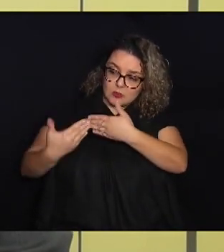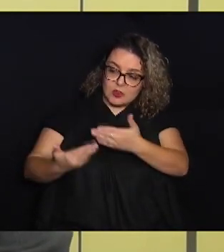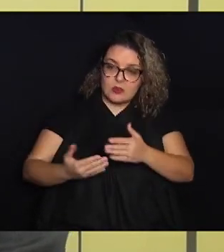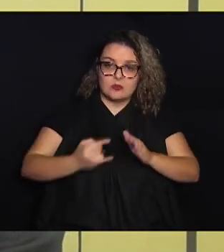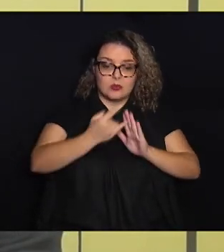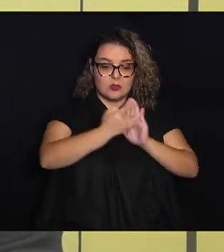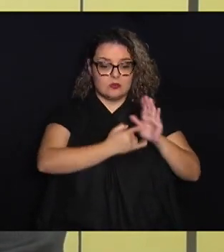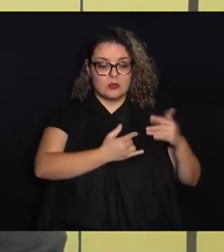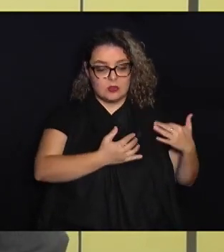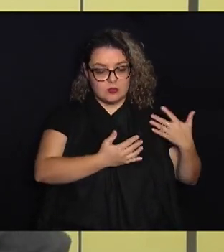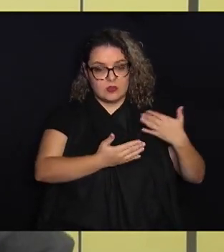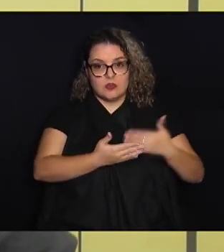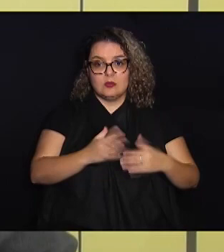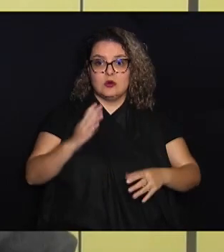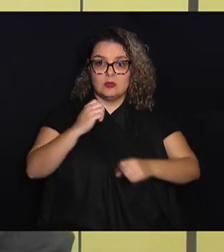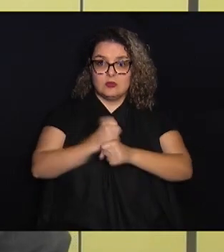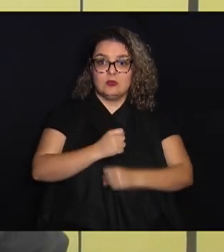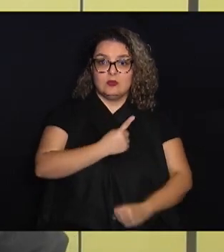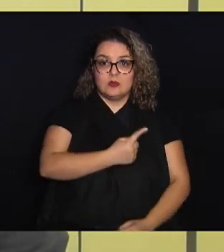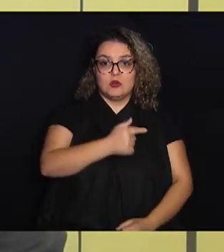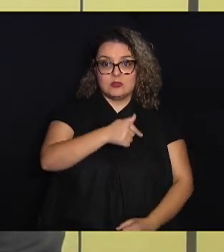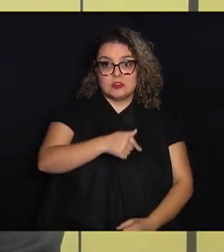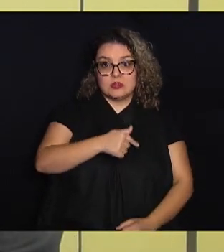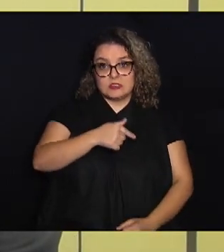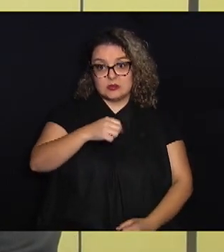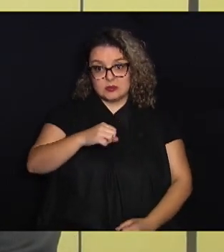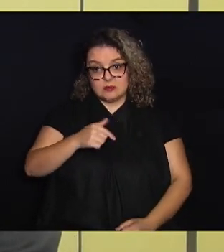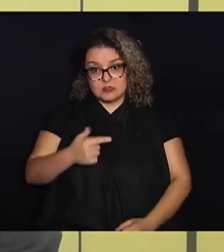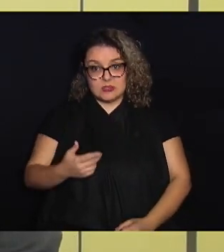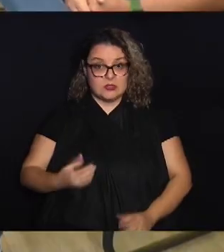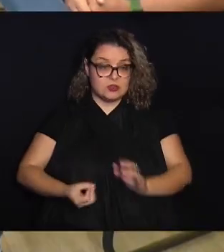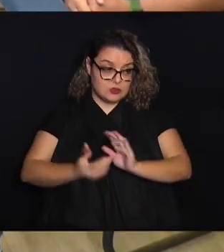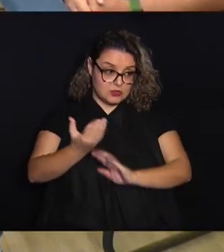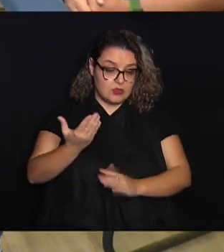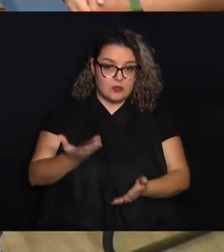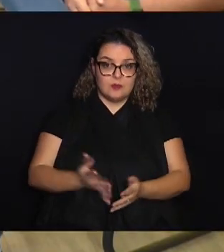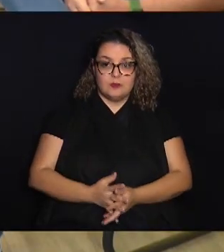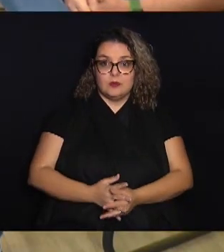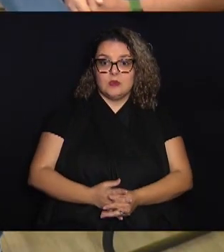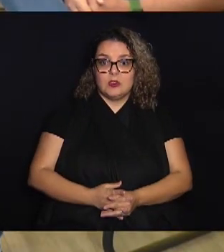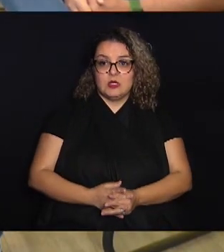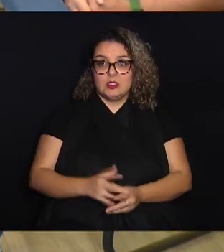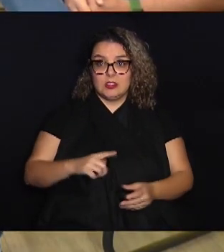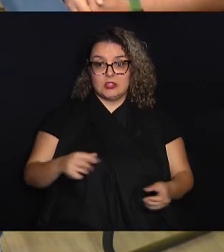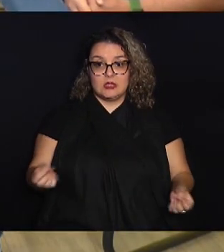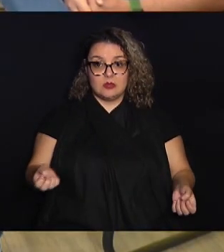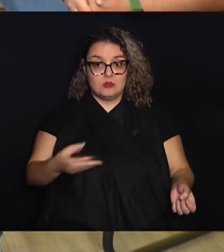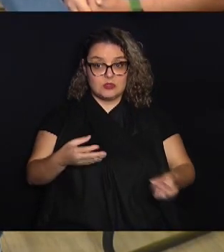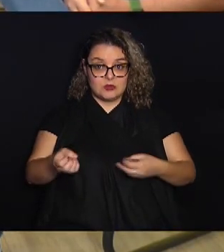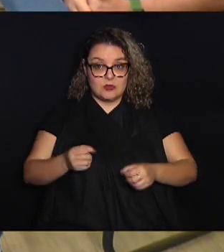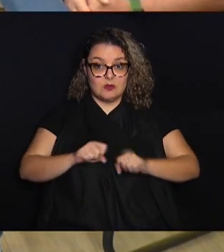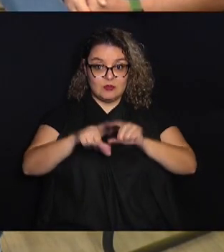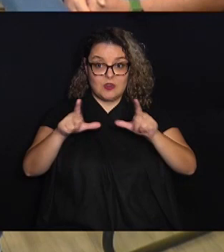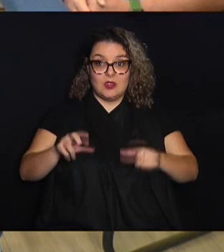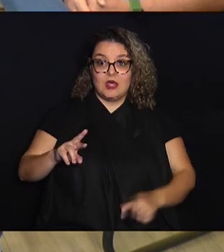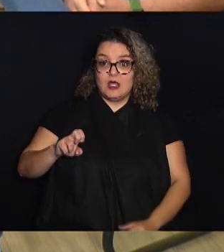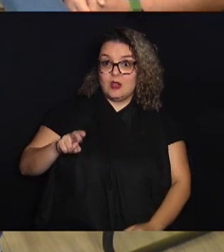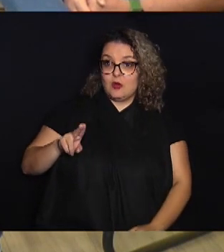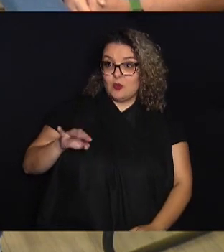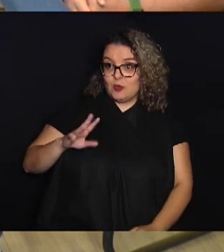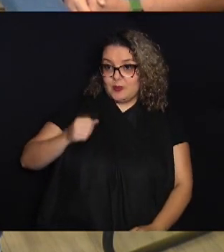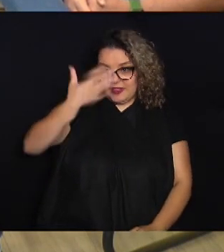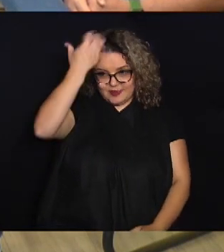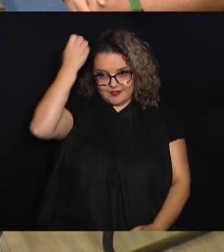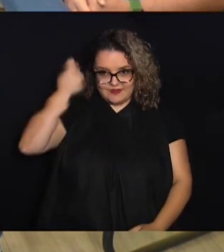desde 1797, quando houve a sua criação. Bom, e também temos novidades hoje pela manhã, daqui a pouco a Rúbia Oliveira vai